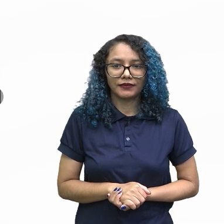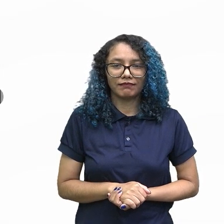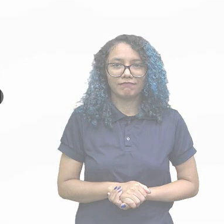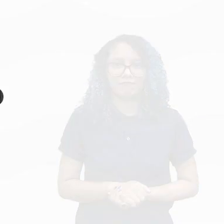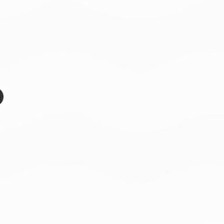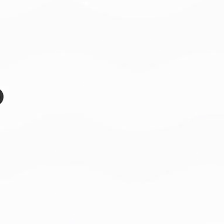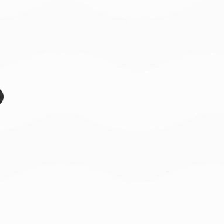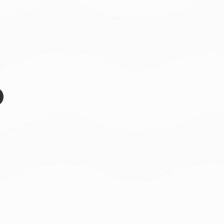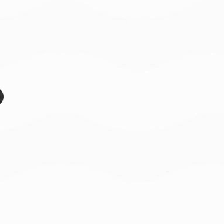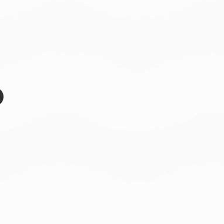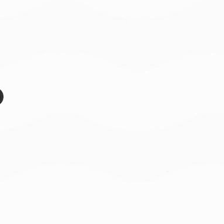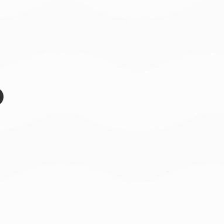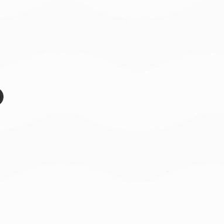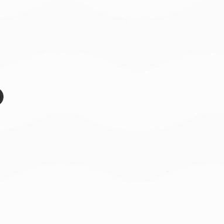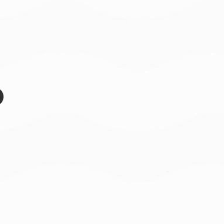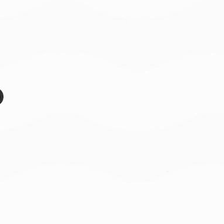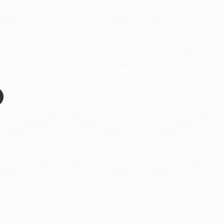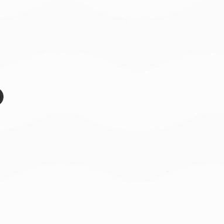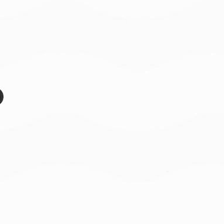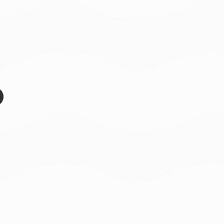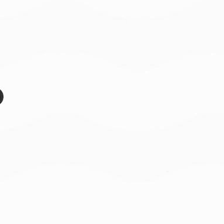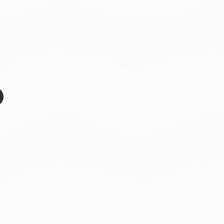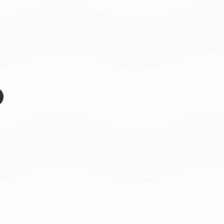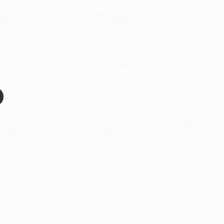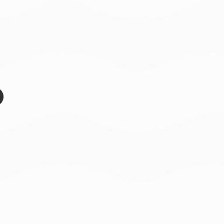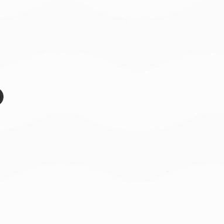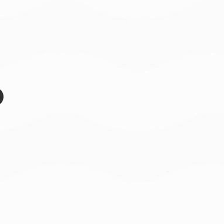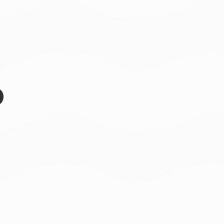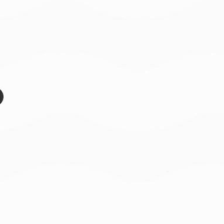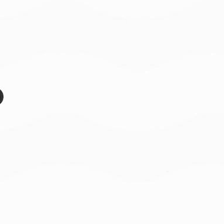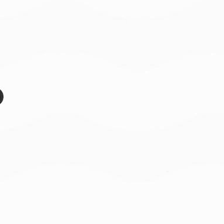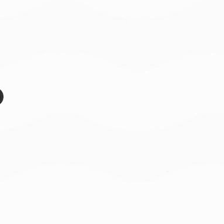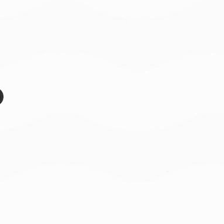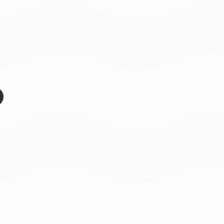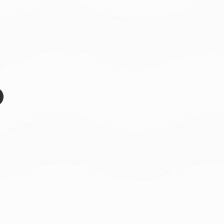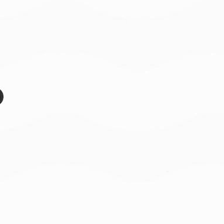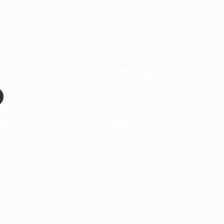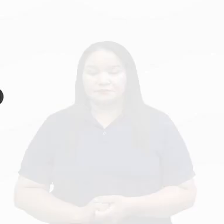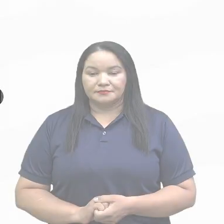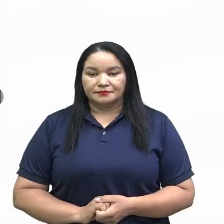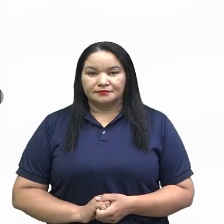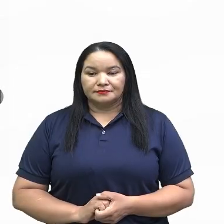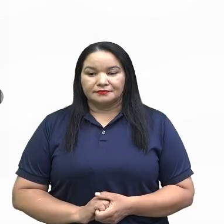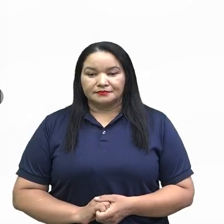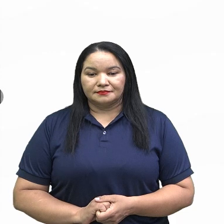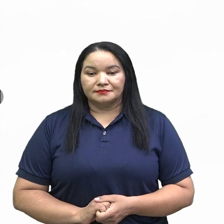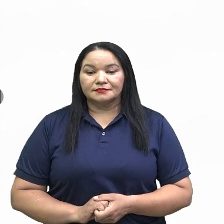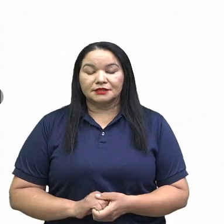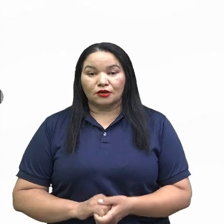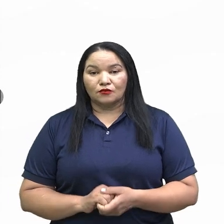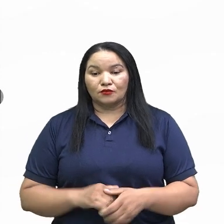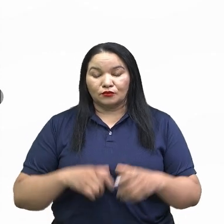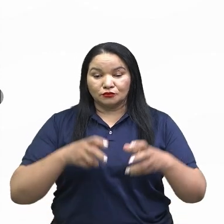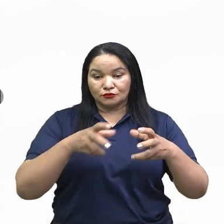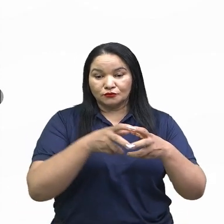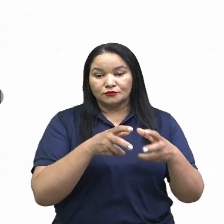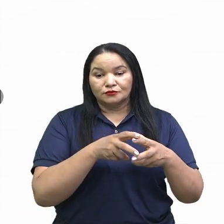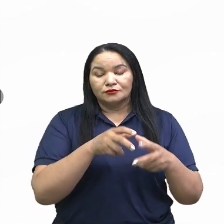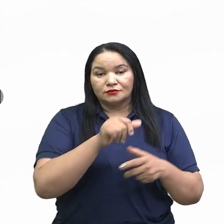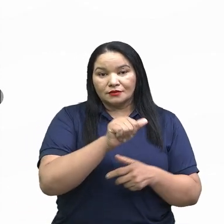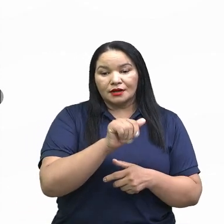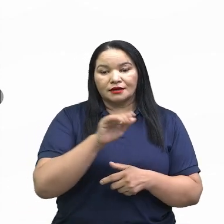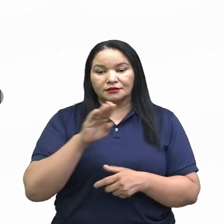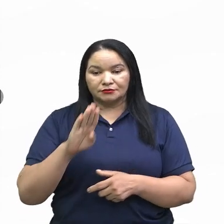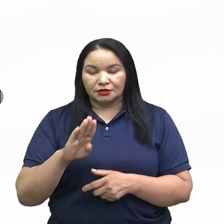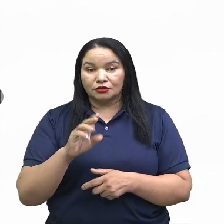imagem da função. Olha o que nós temos aí. Sejam A e B dois conjuntos. E lembre-se que esses dois conjuntos eles